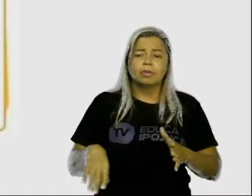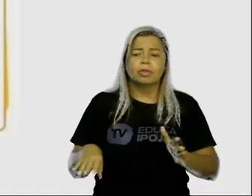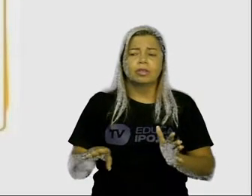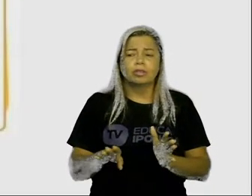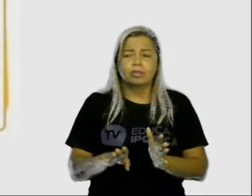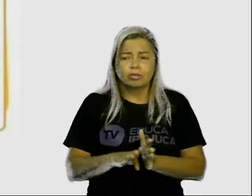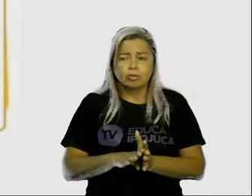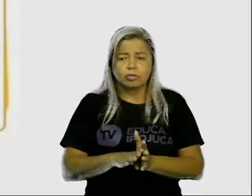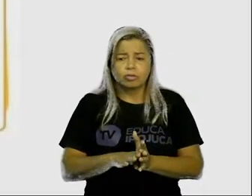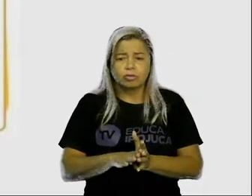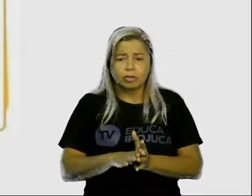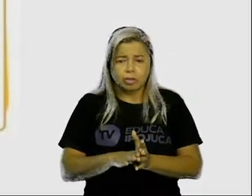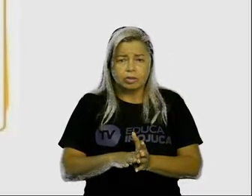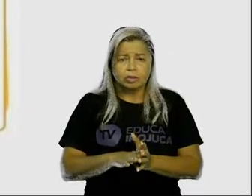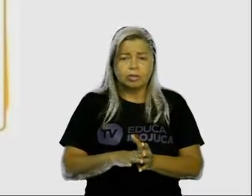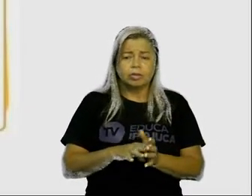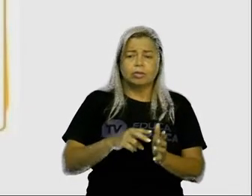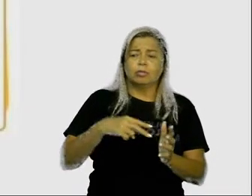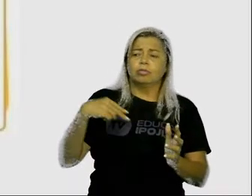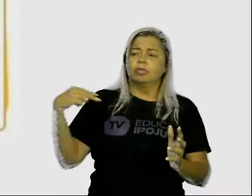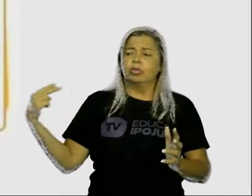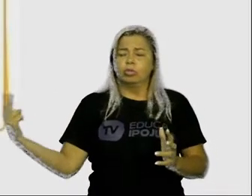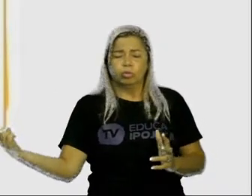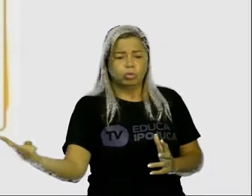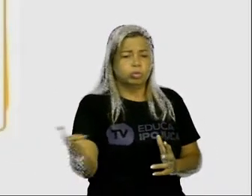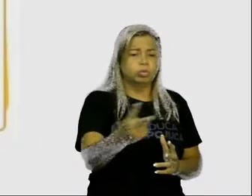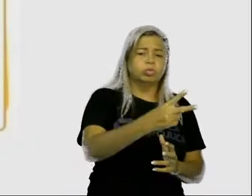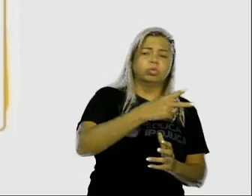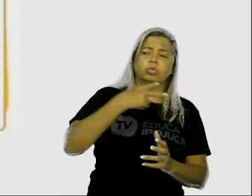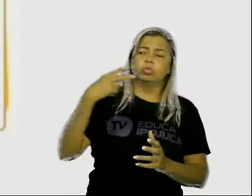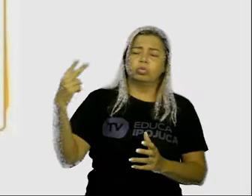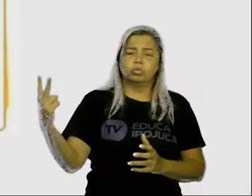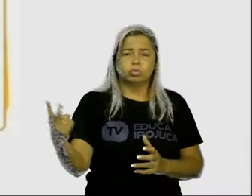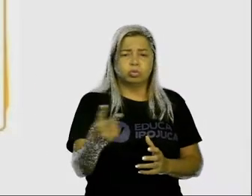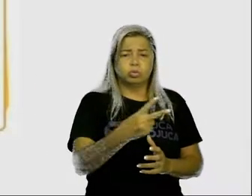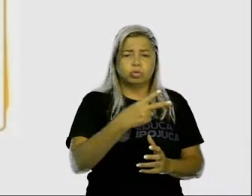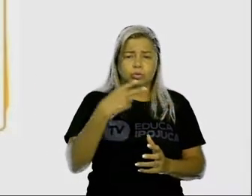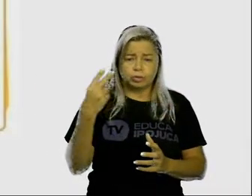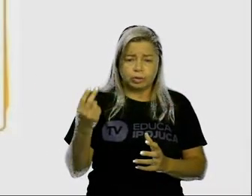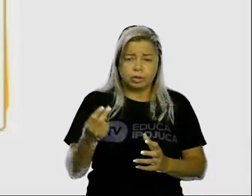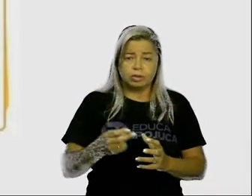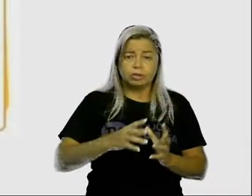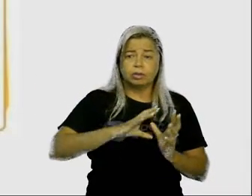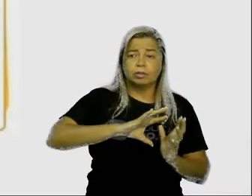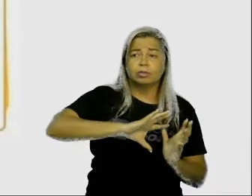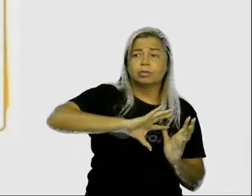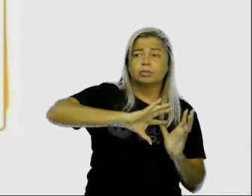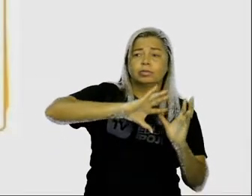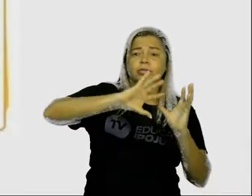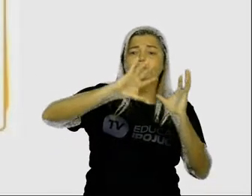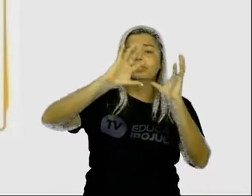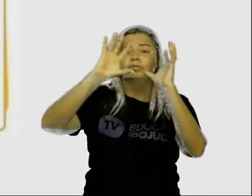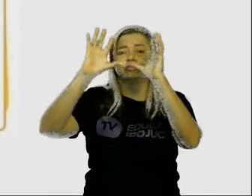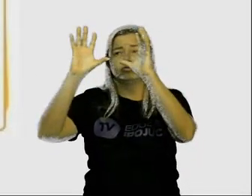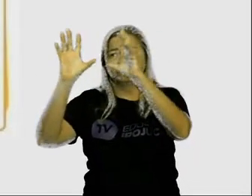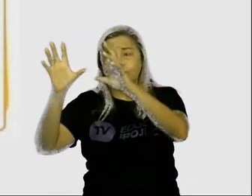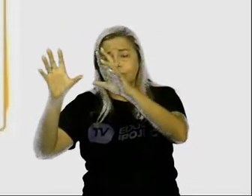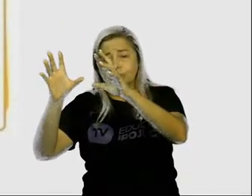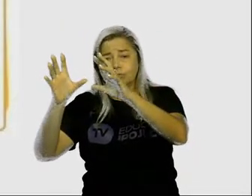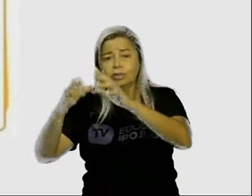impulso pegou um pé de vento que fez voar até o